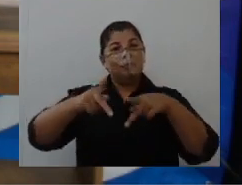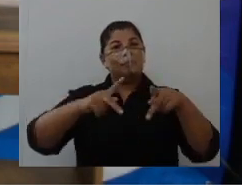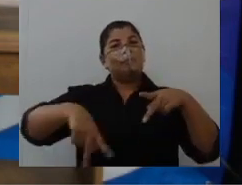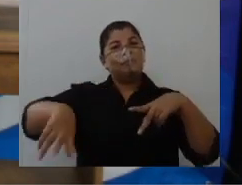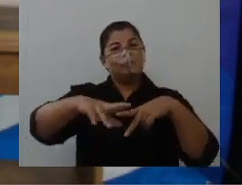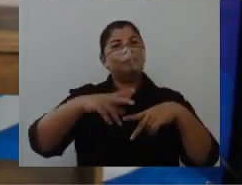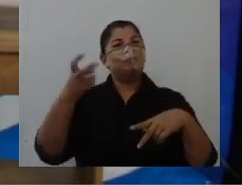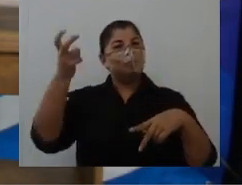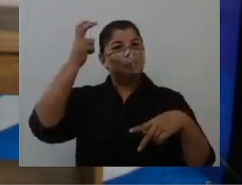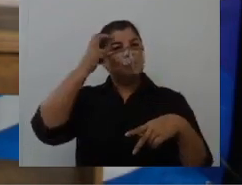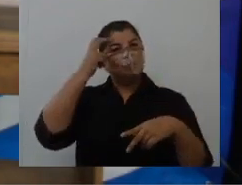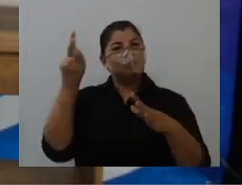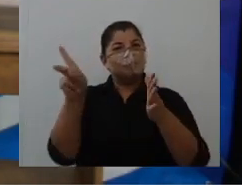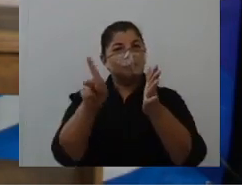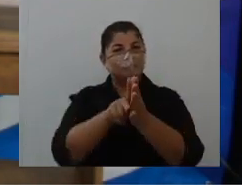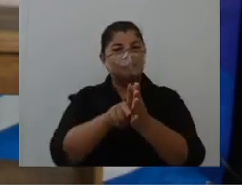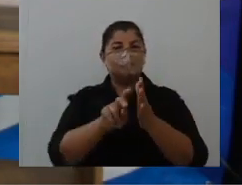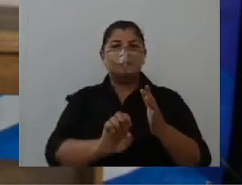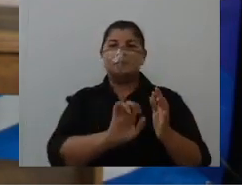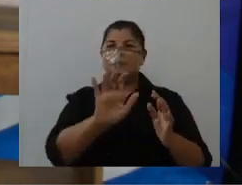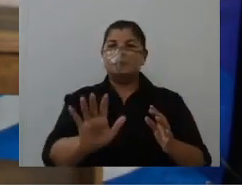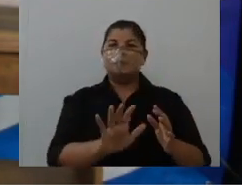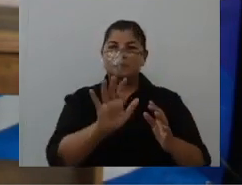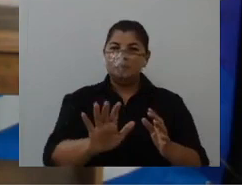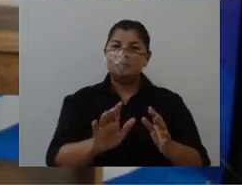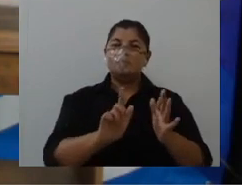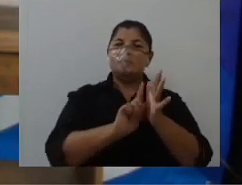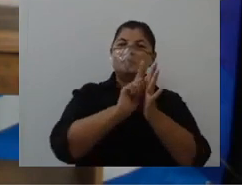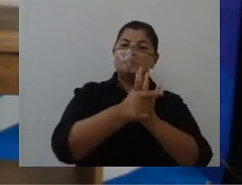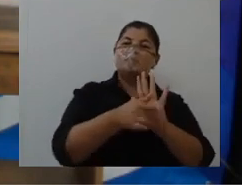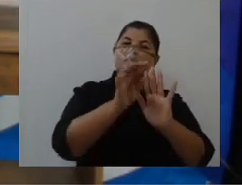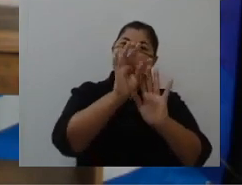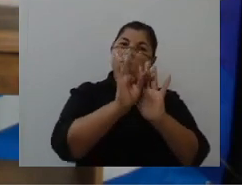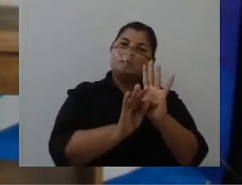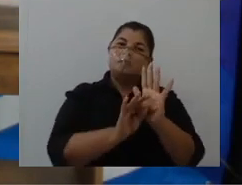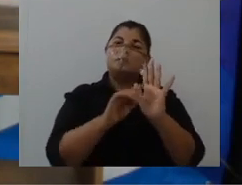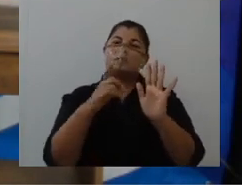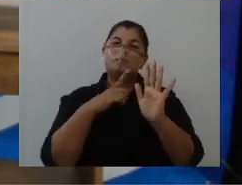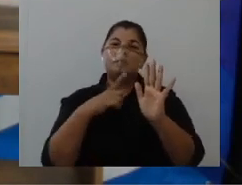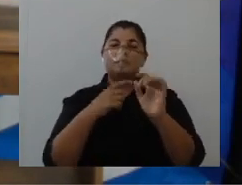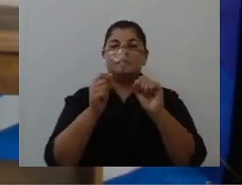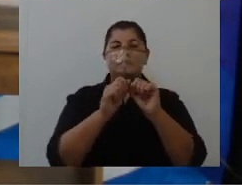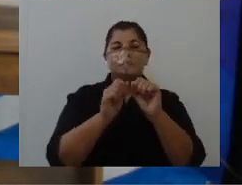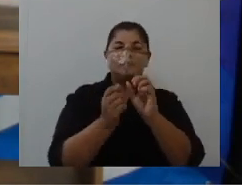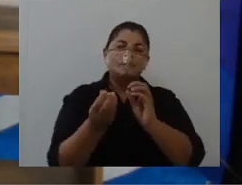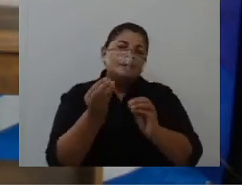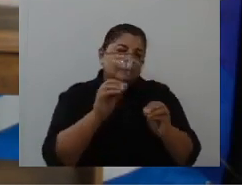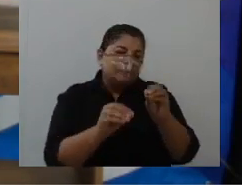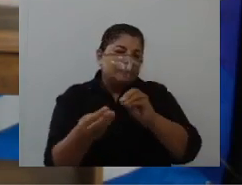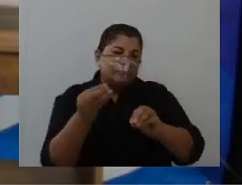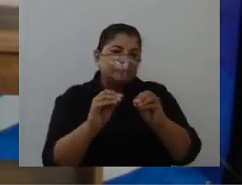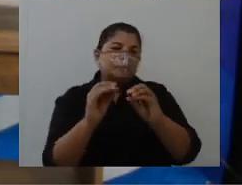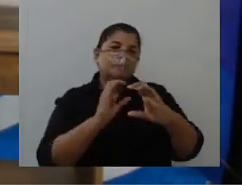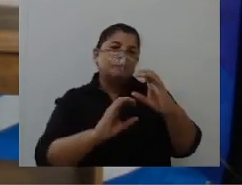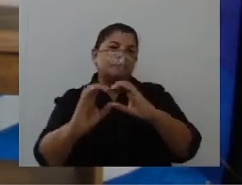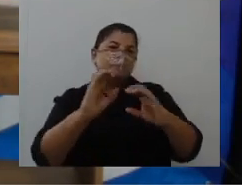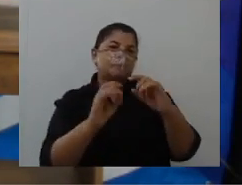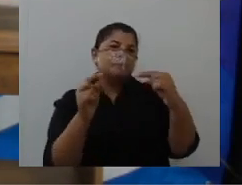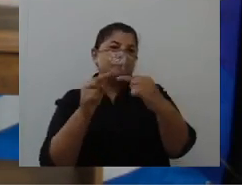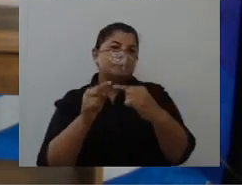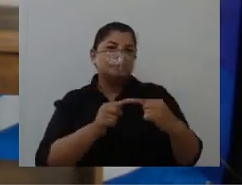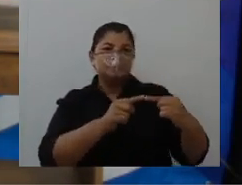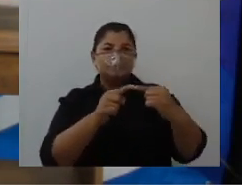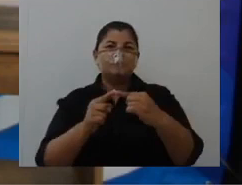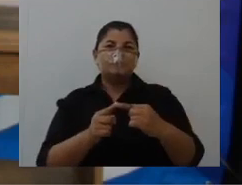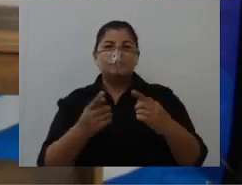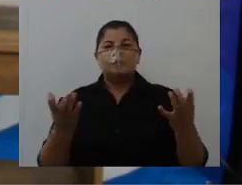Vocês perceberam? Os gêneros textuais são assim. Os gêneros textuais, gente, eles se adaptam à situação comunicativa, né? Por exemplo, nesse